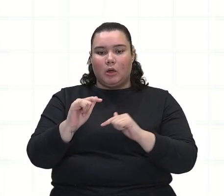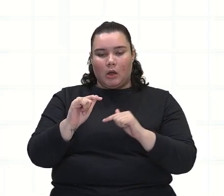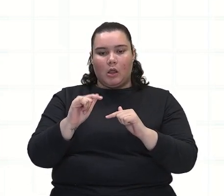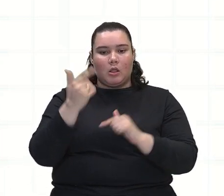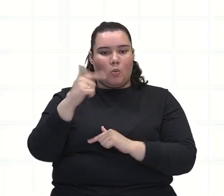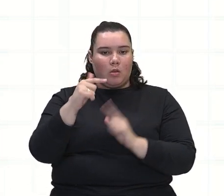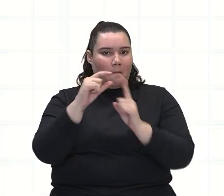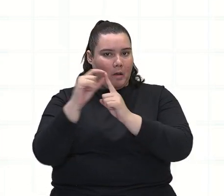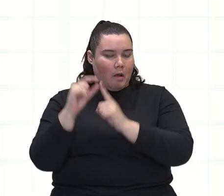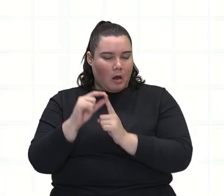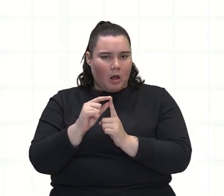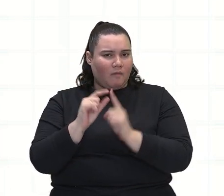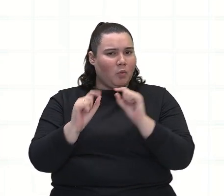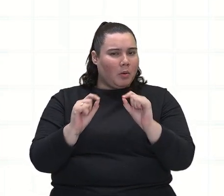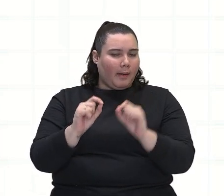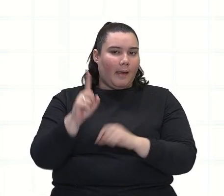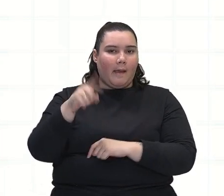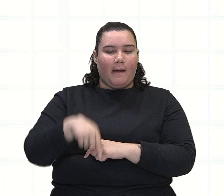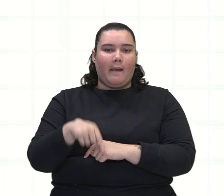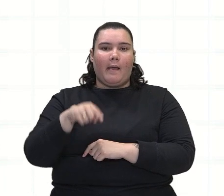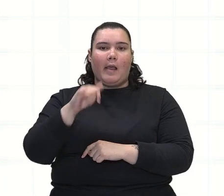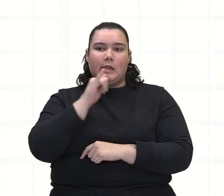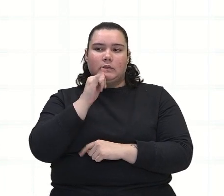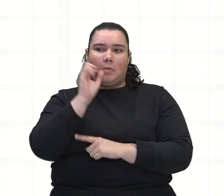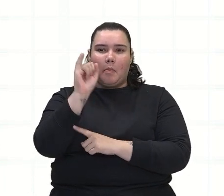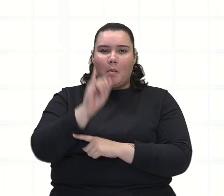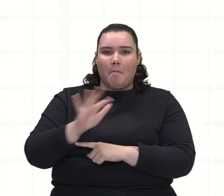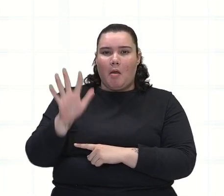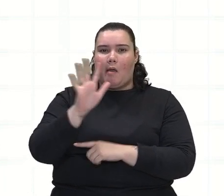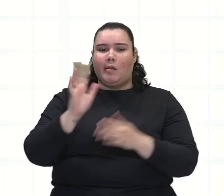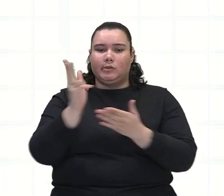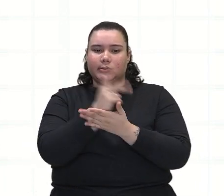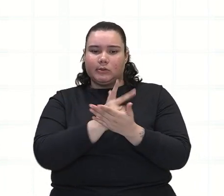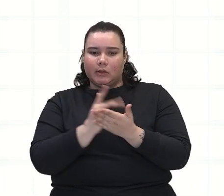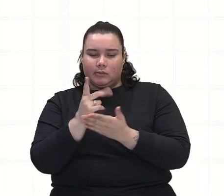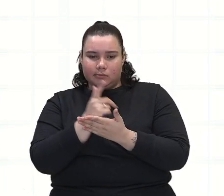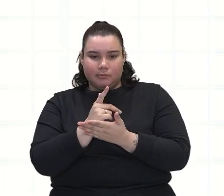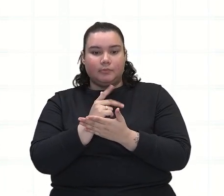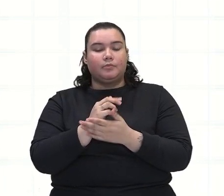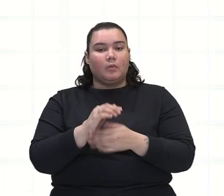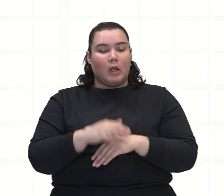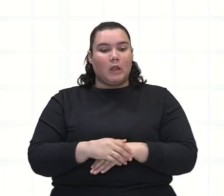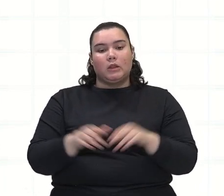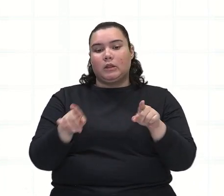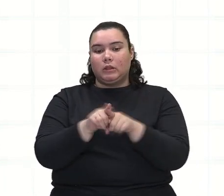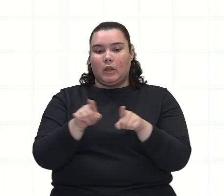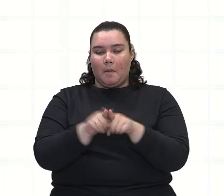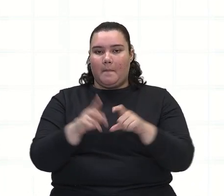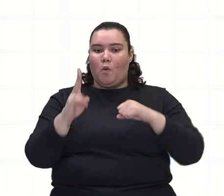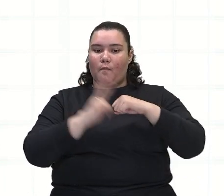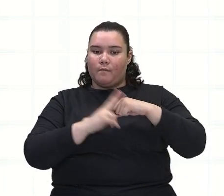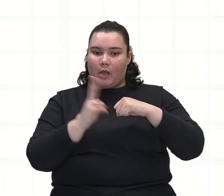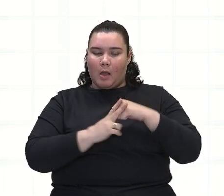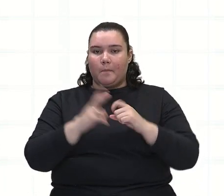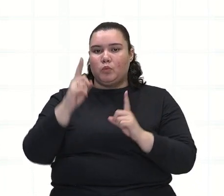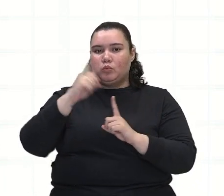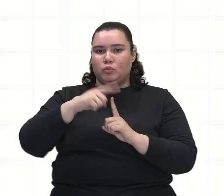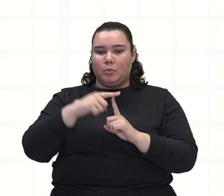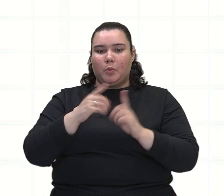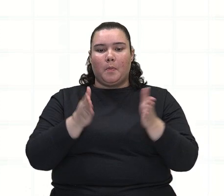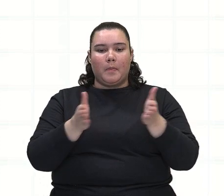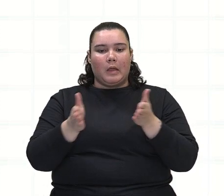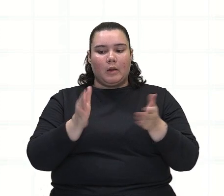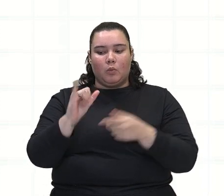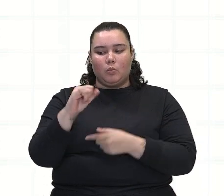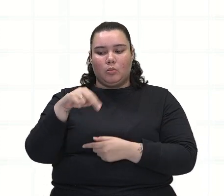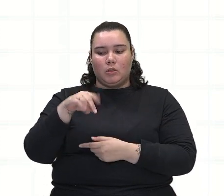verbal também, além da verbal, com fotos, desenhos, etc. E os verbos, como já sabemos, no modo